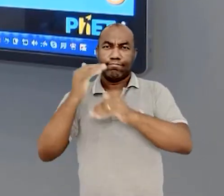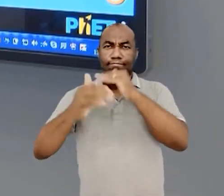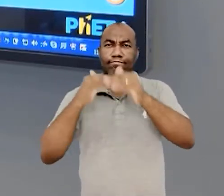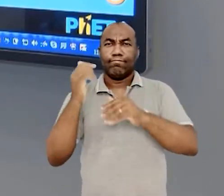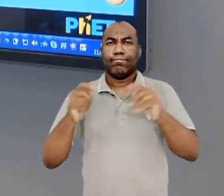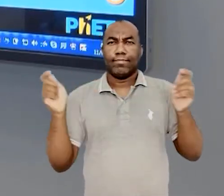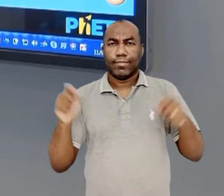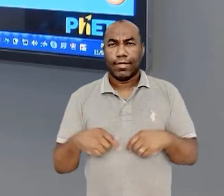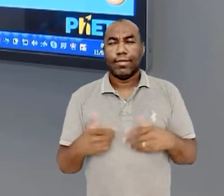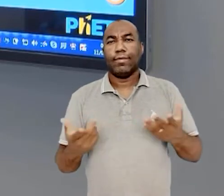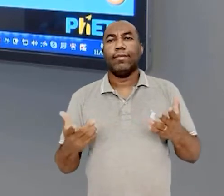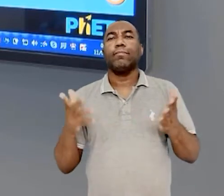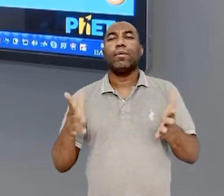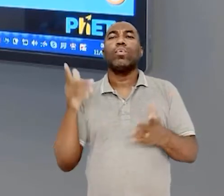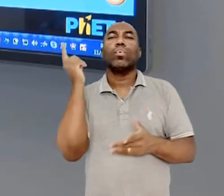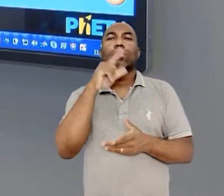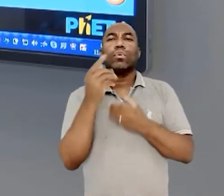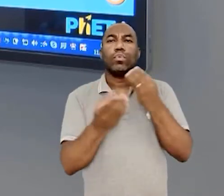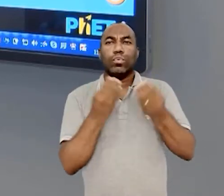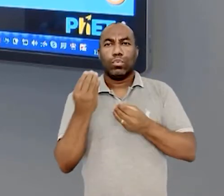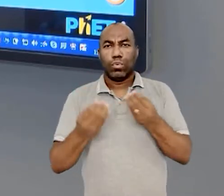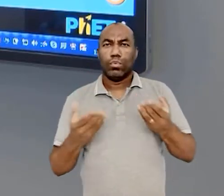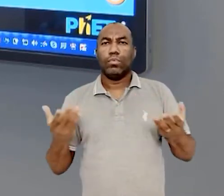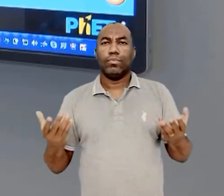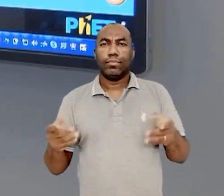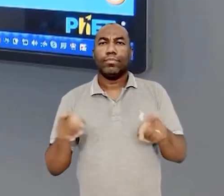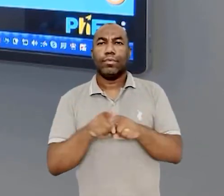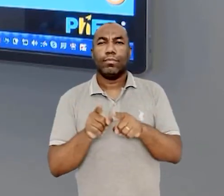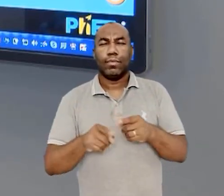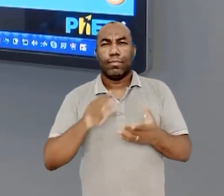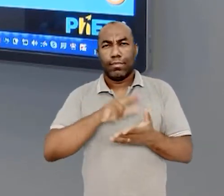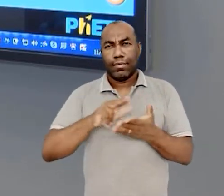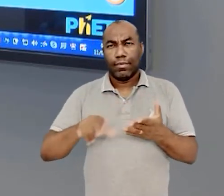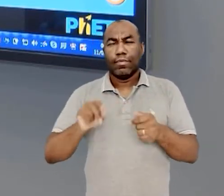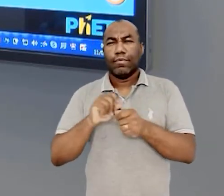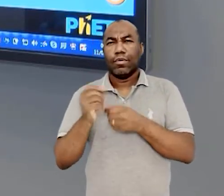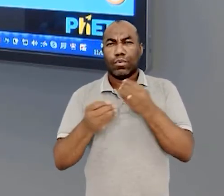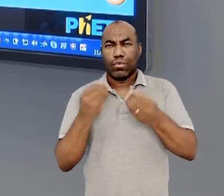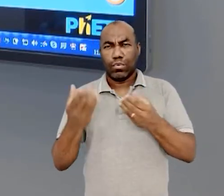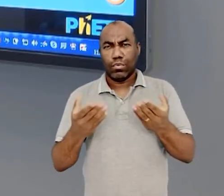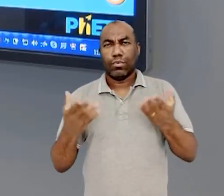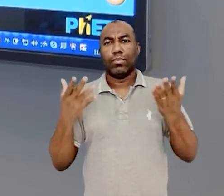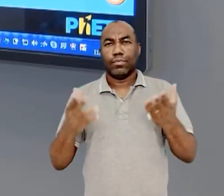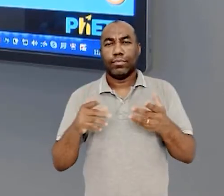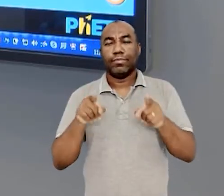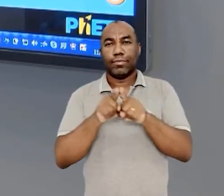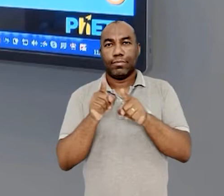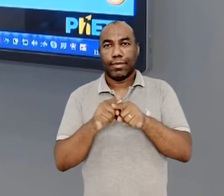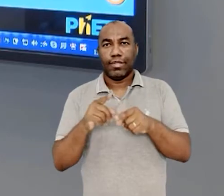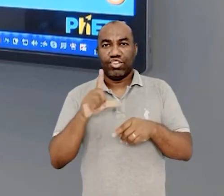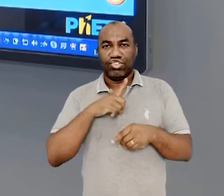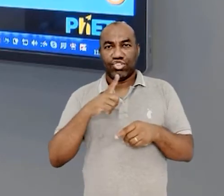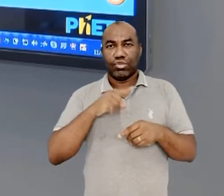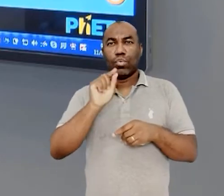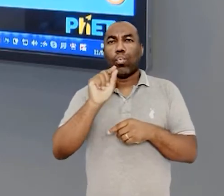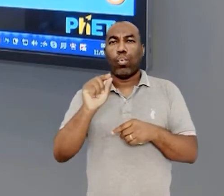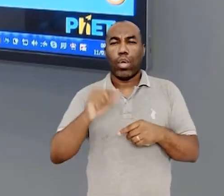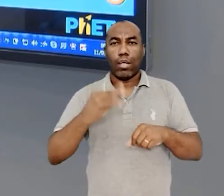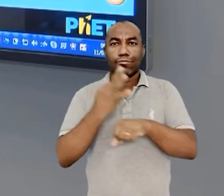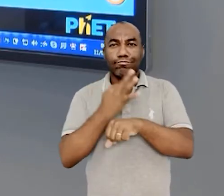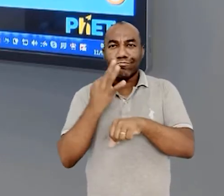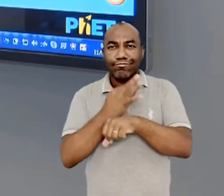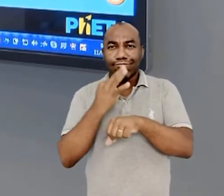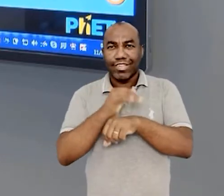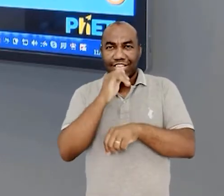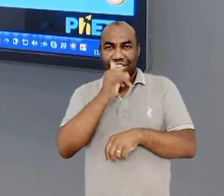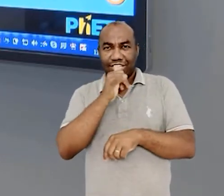conhecimento. Então vamos lá, moçada. Veja bem, esse é um resistor. O resistor tem uma propriedade chamada resistência. Ela cria